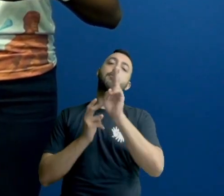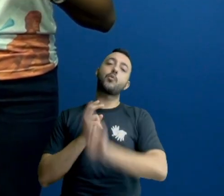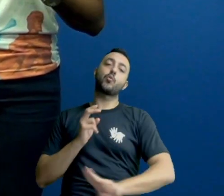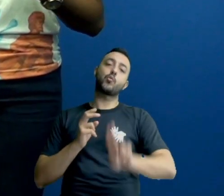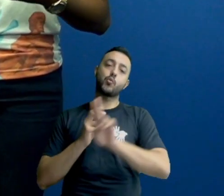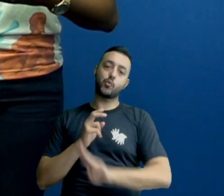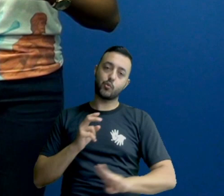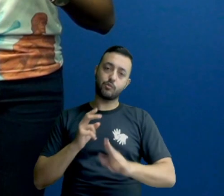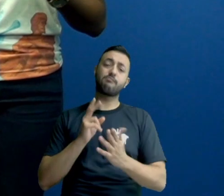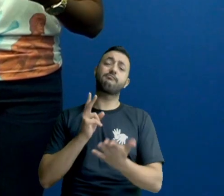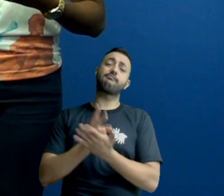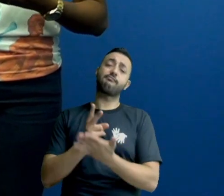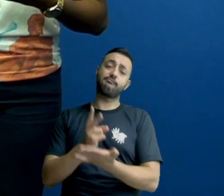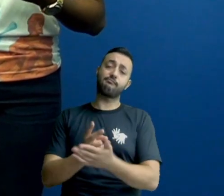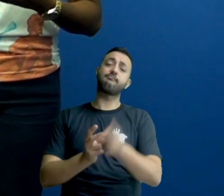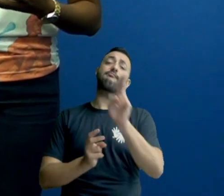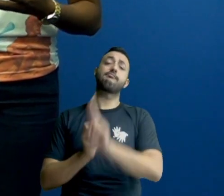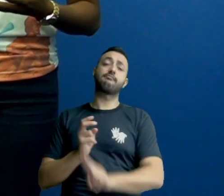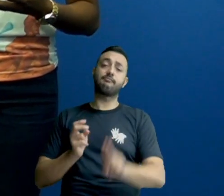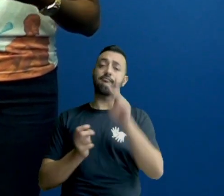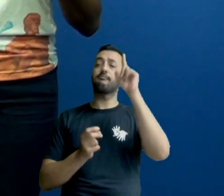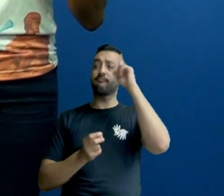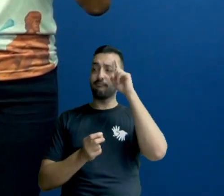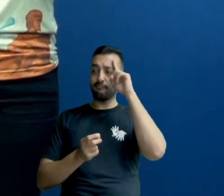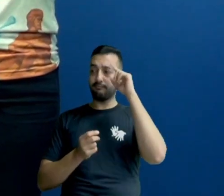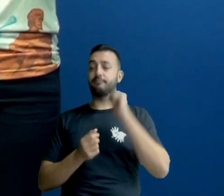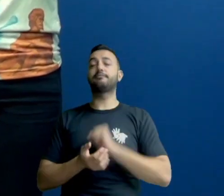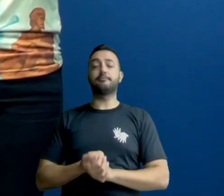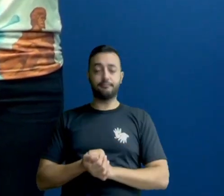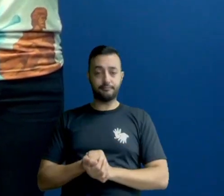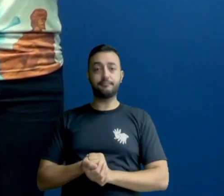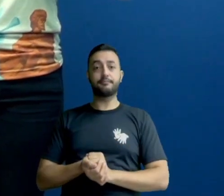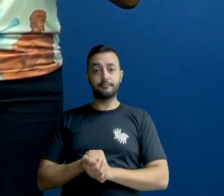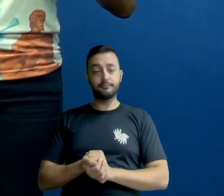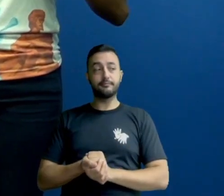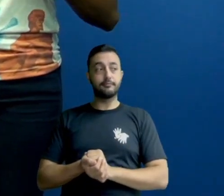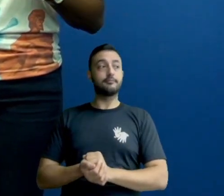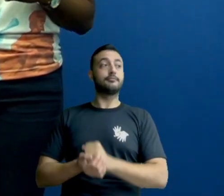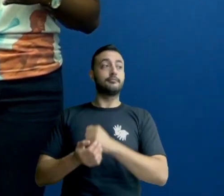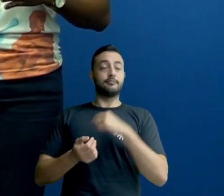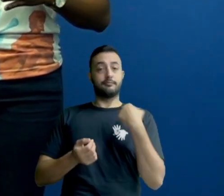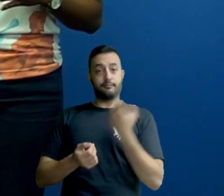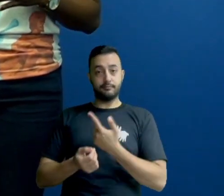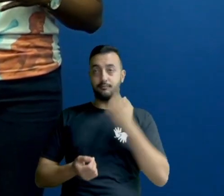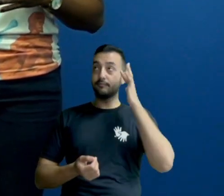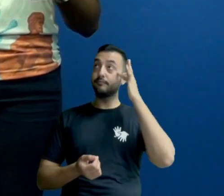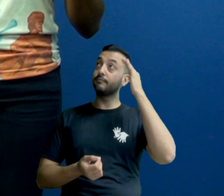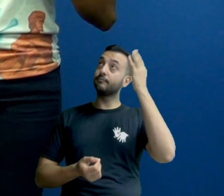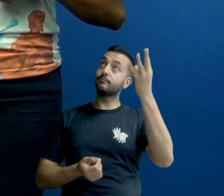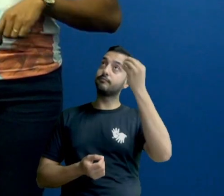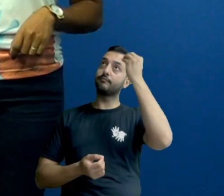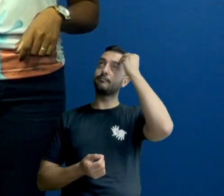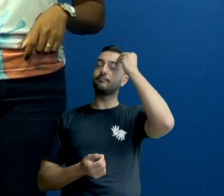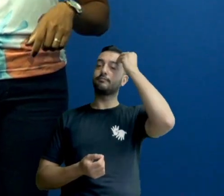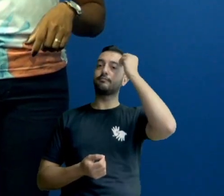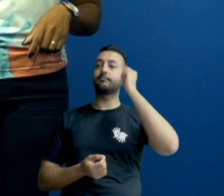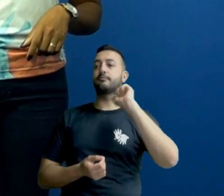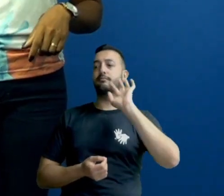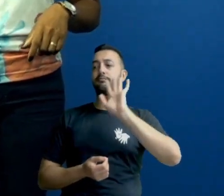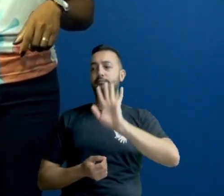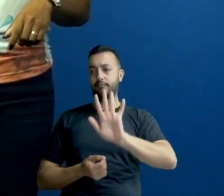ou estar sempre usando essas palavrinhas em nosso dia a dia, tá? Para ficar mais em nosso pensamento.